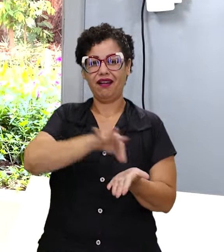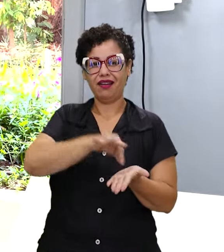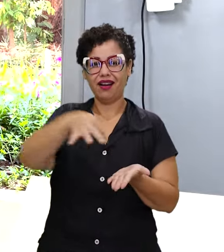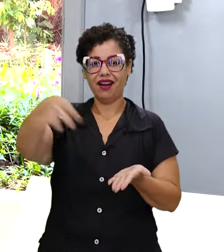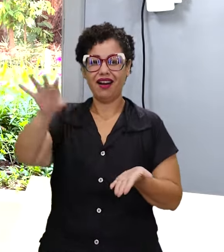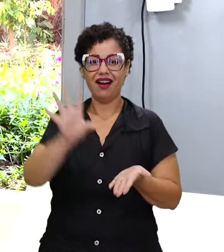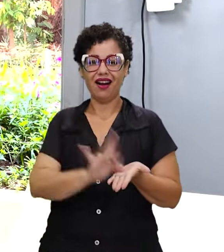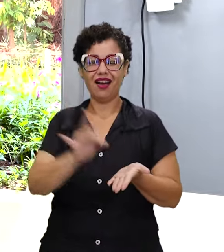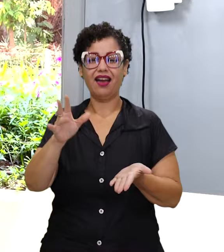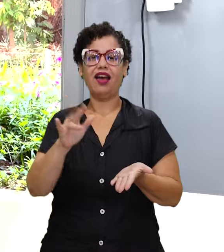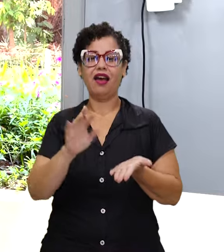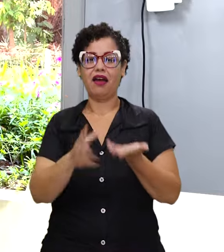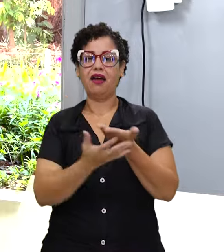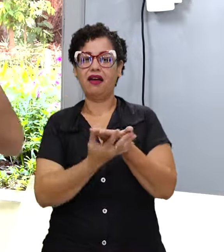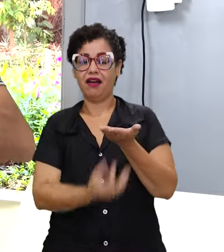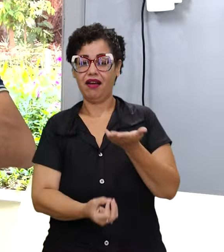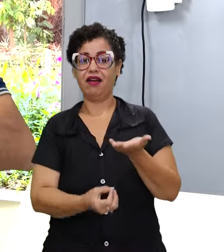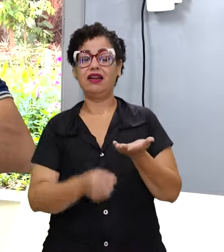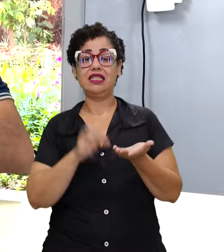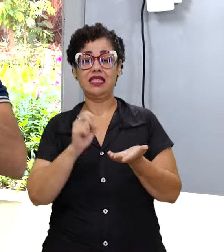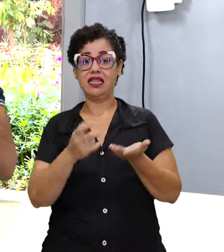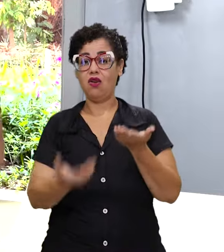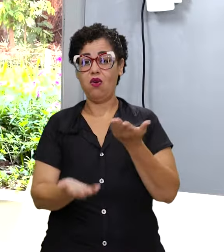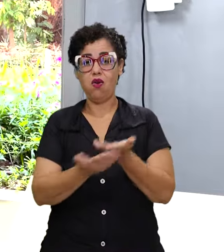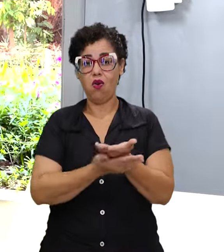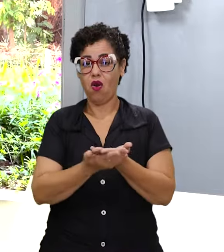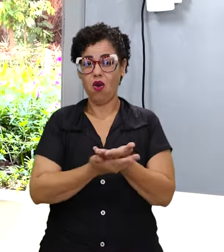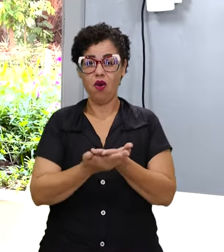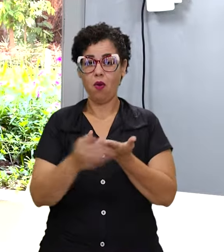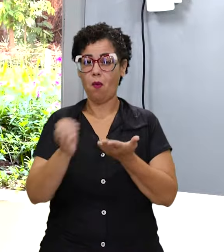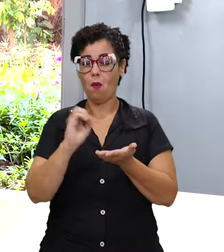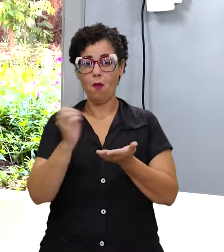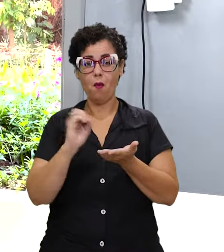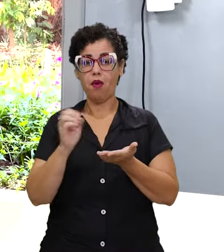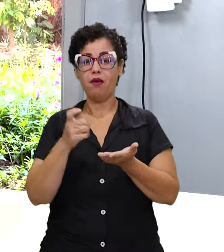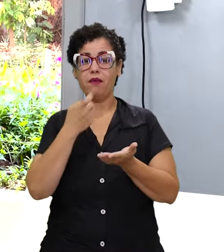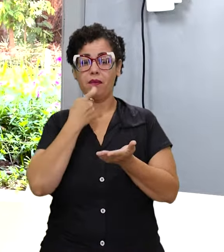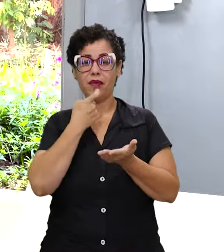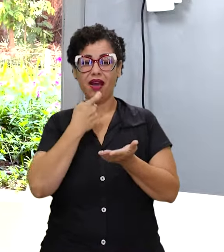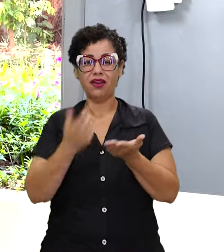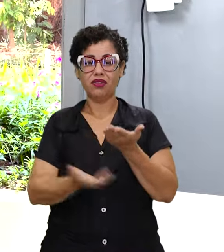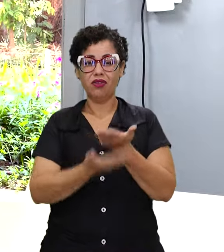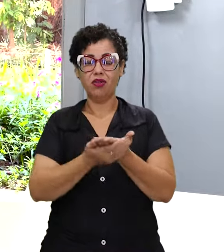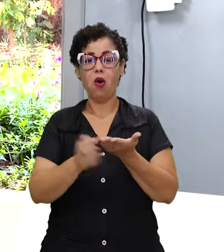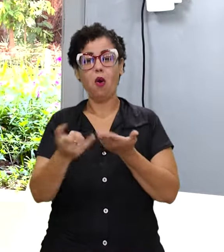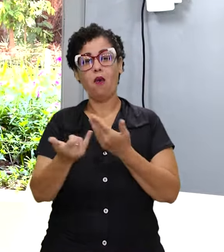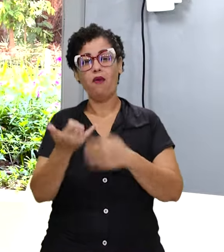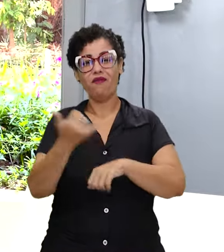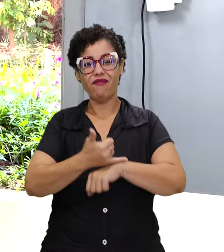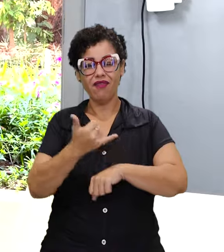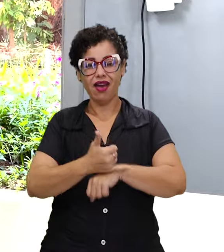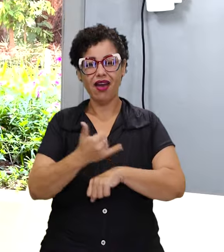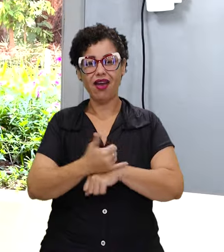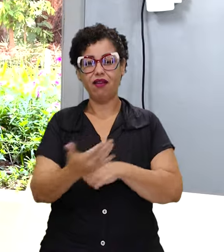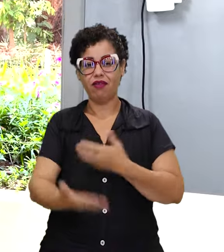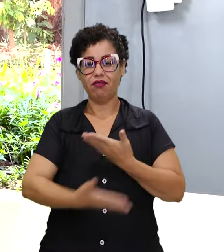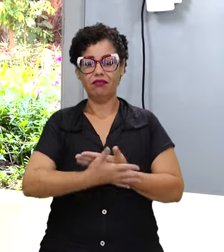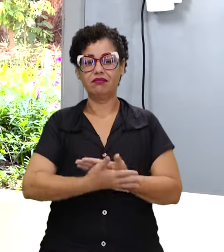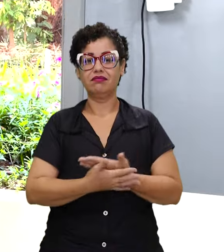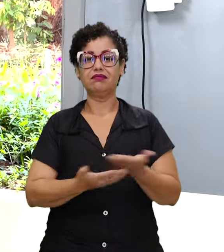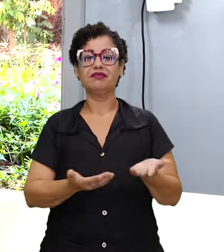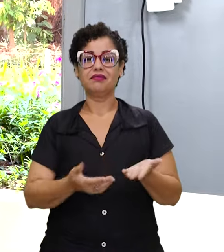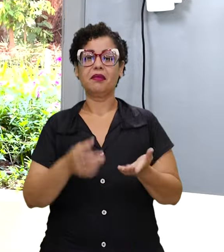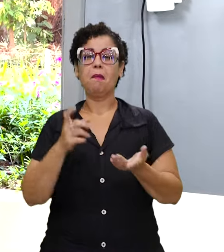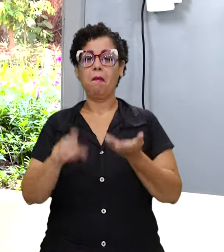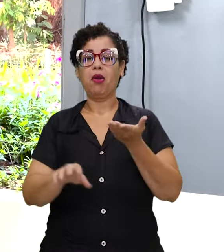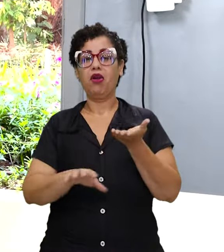ela trespassa, porque se às vezes eu não coloco um isolante aqui, um plástico, alguma coisa, um metal, uma placa de metal, uma